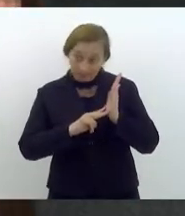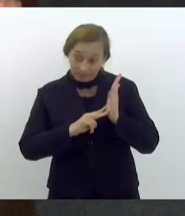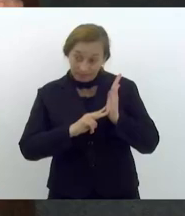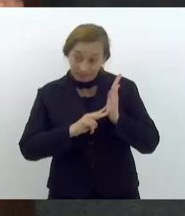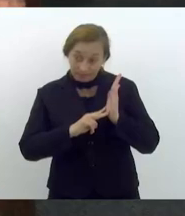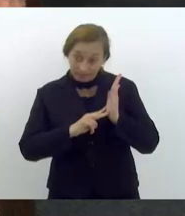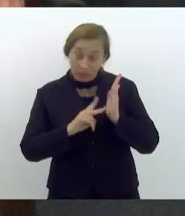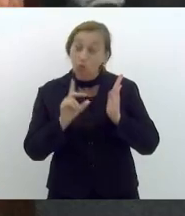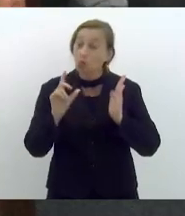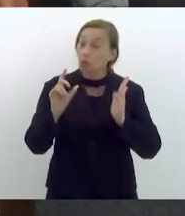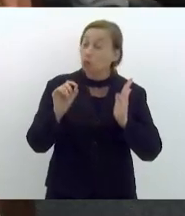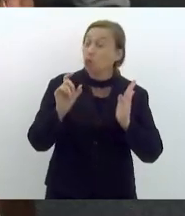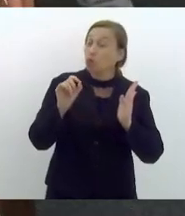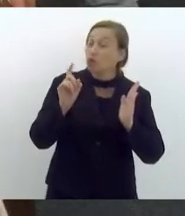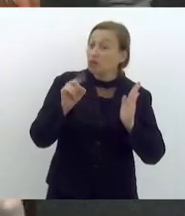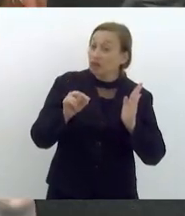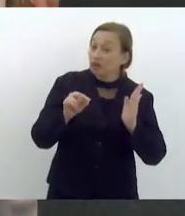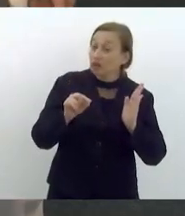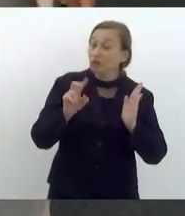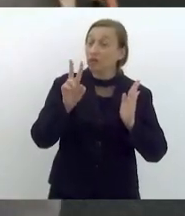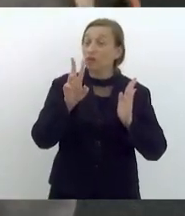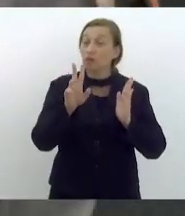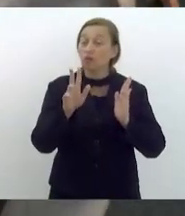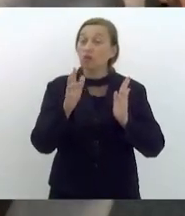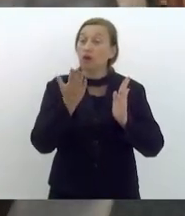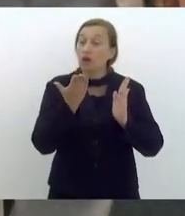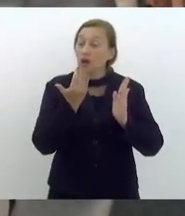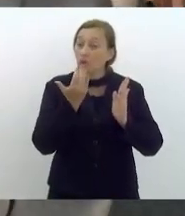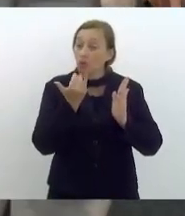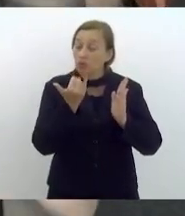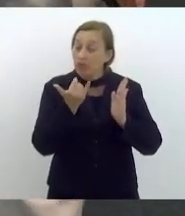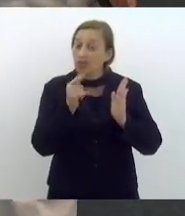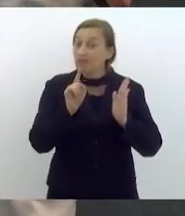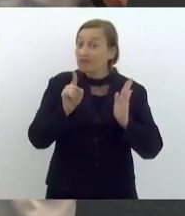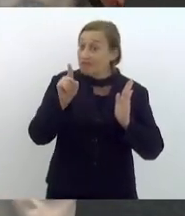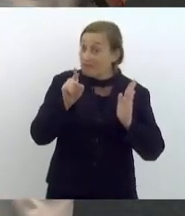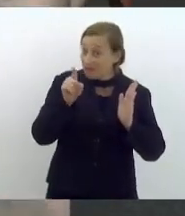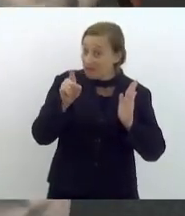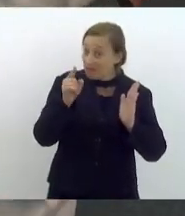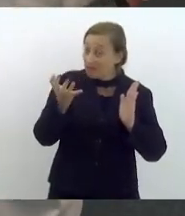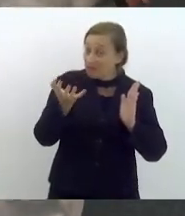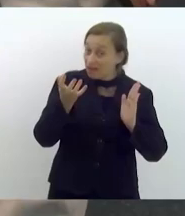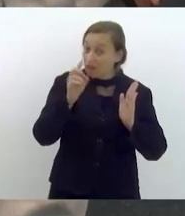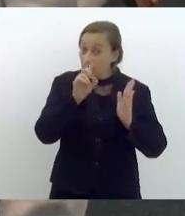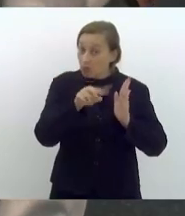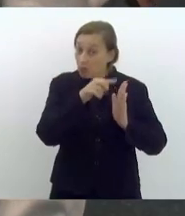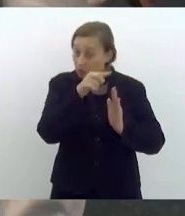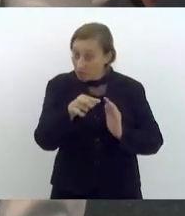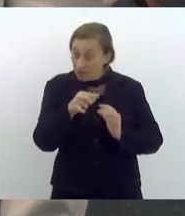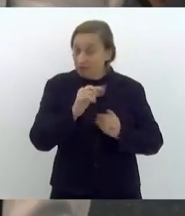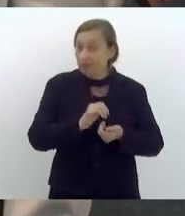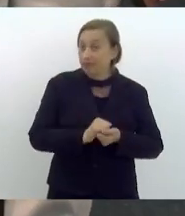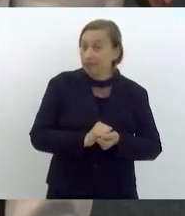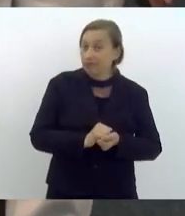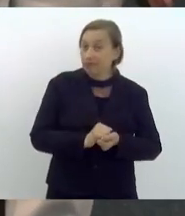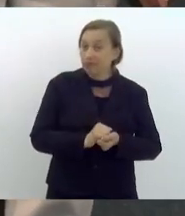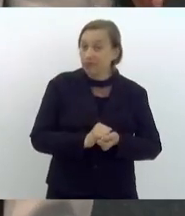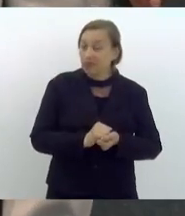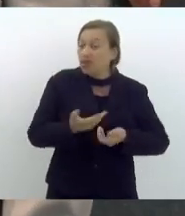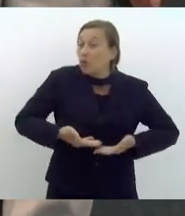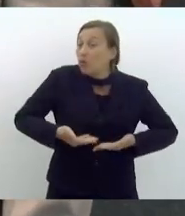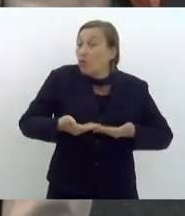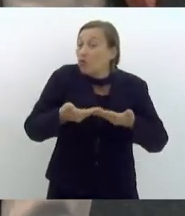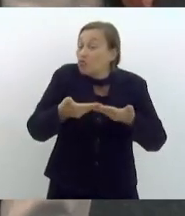do que eram os alimentos que ela estava querendo proibir que fossem